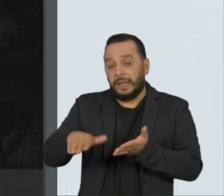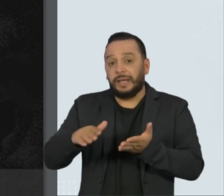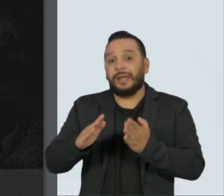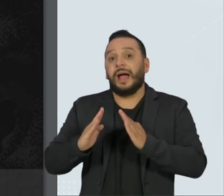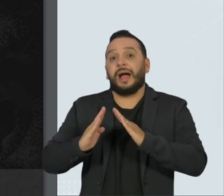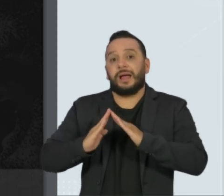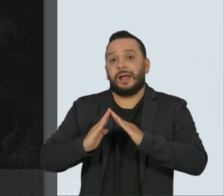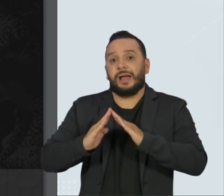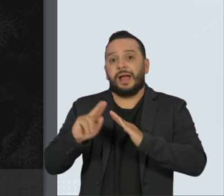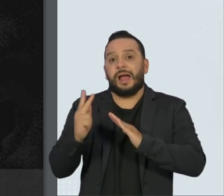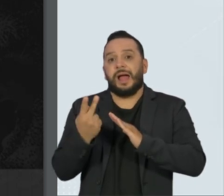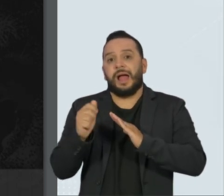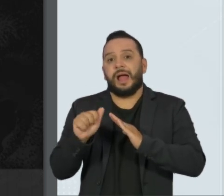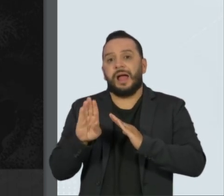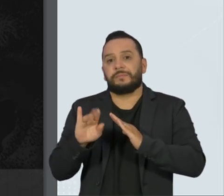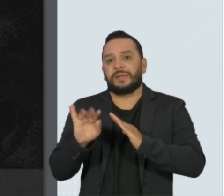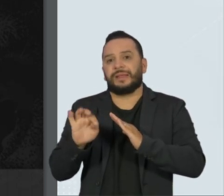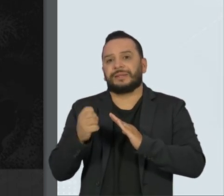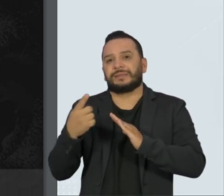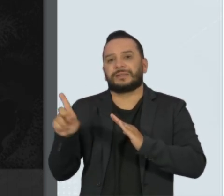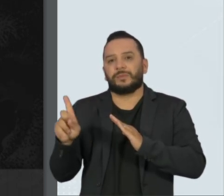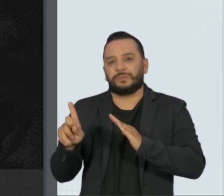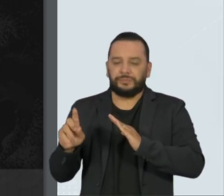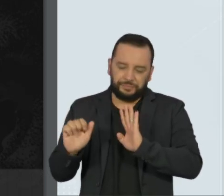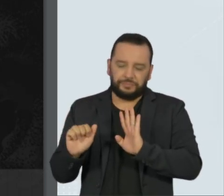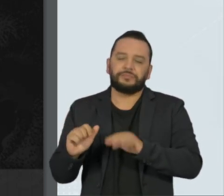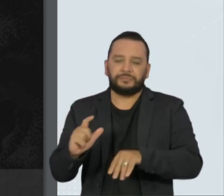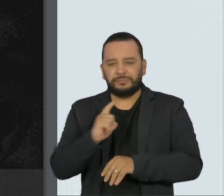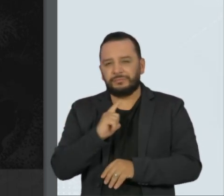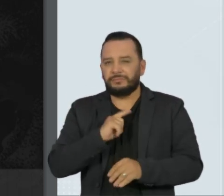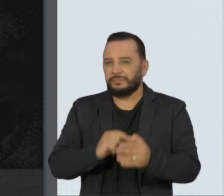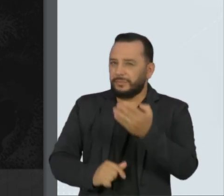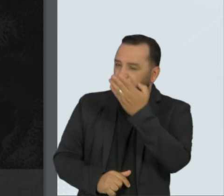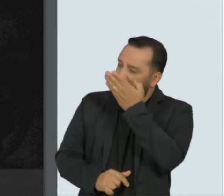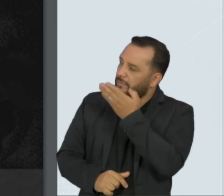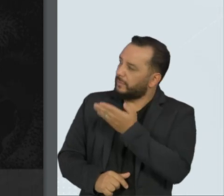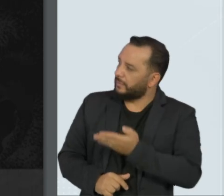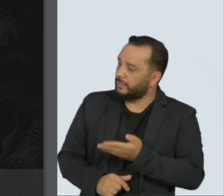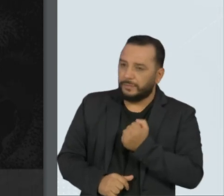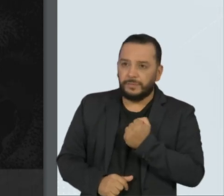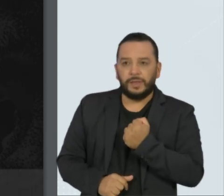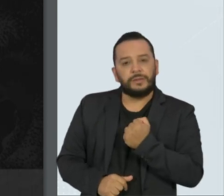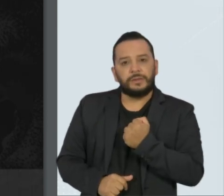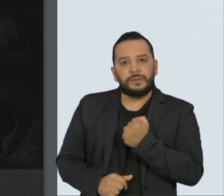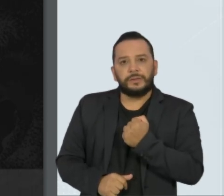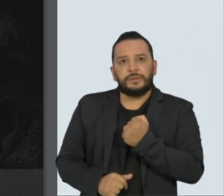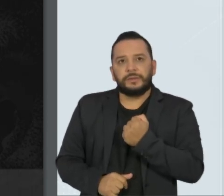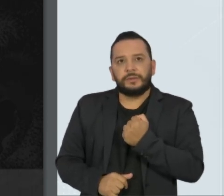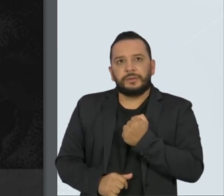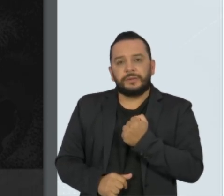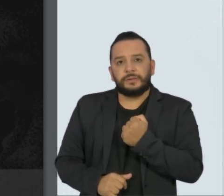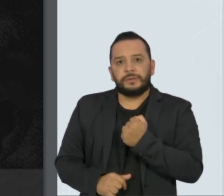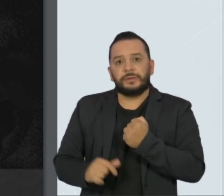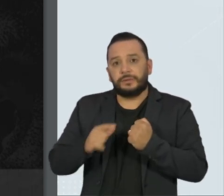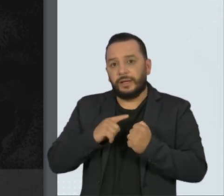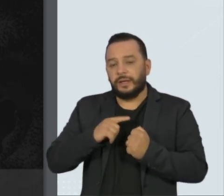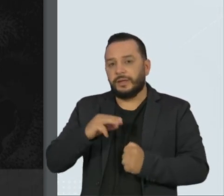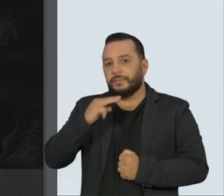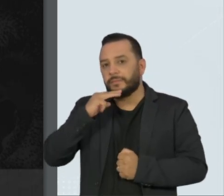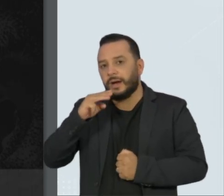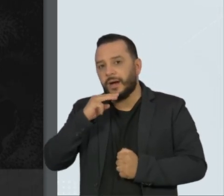Habitação. Então, existem essas projeções. Percebam que ali nós temos março, abril e